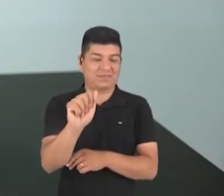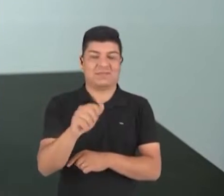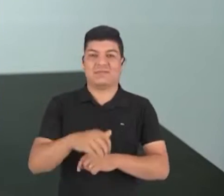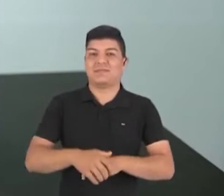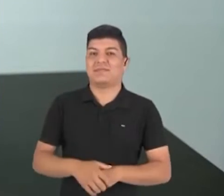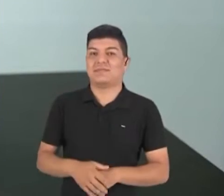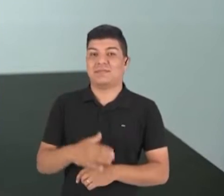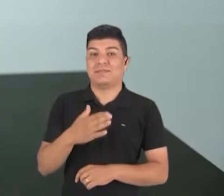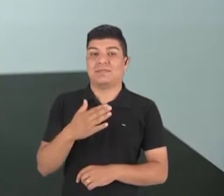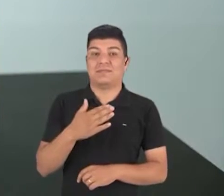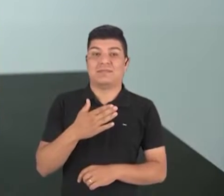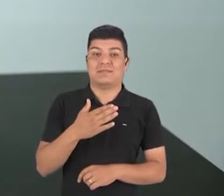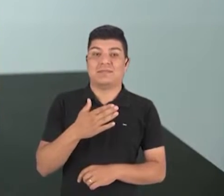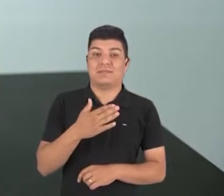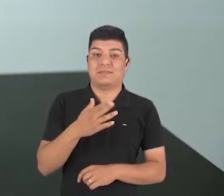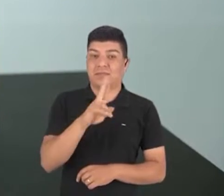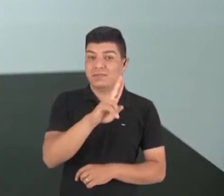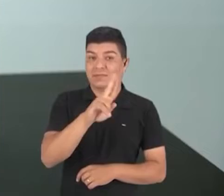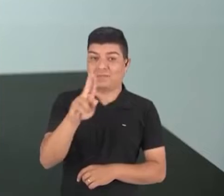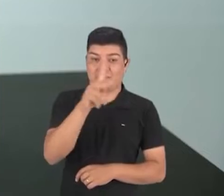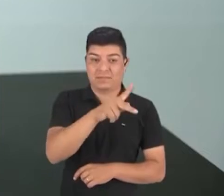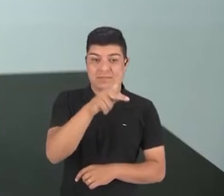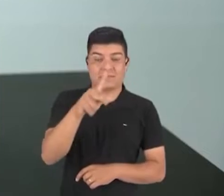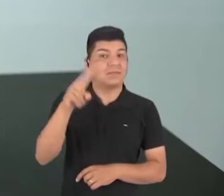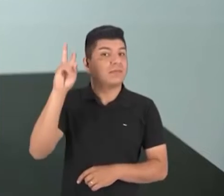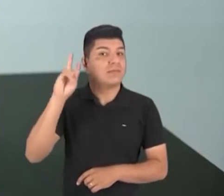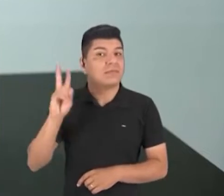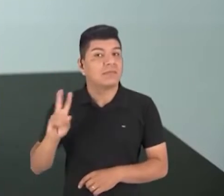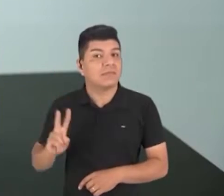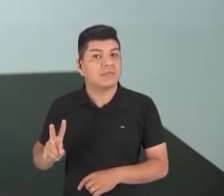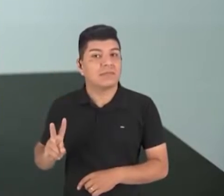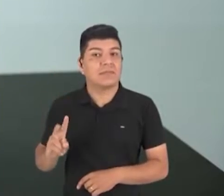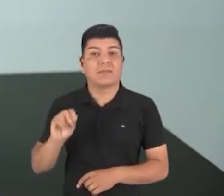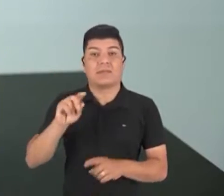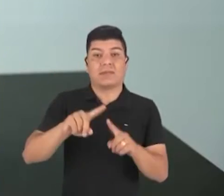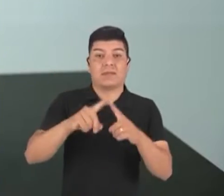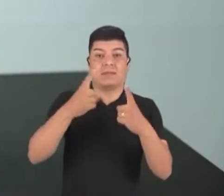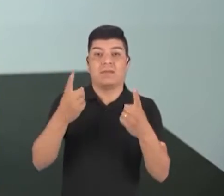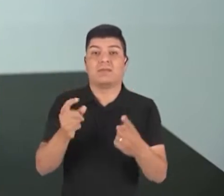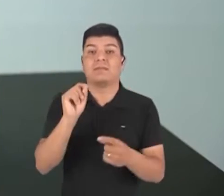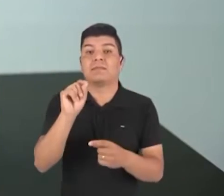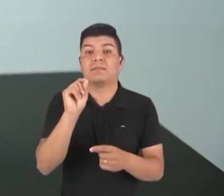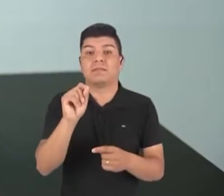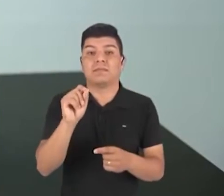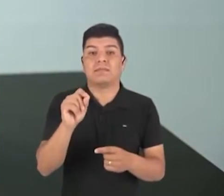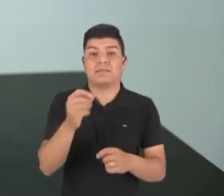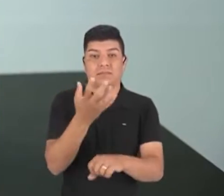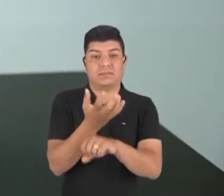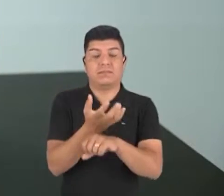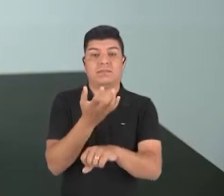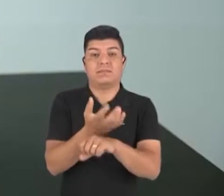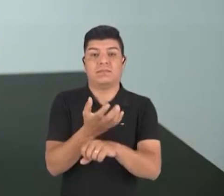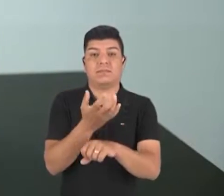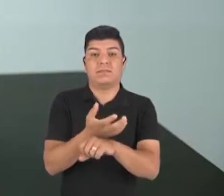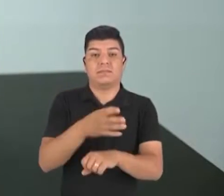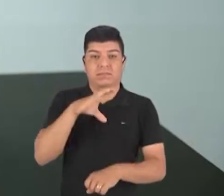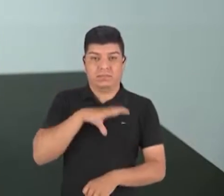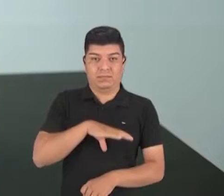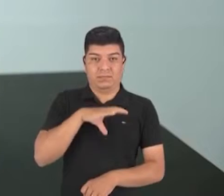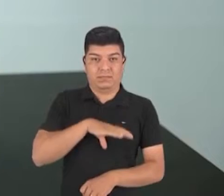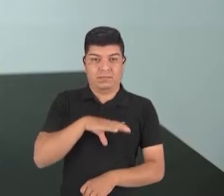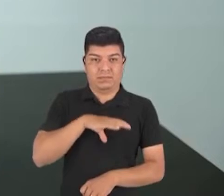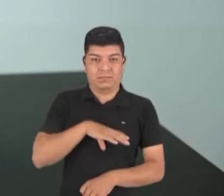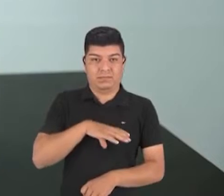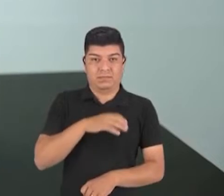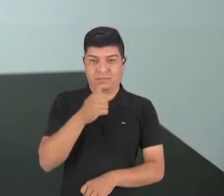o nome da nossa professora é Valéria e o componente curricular língua portuguesa muito